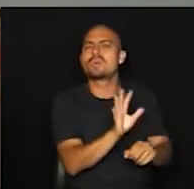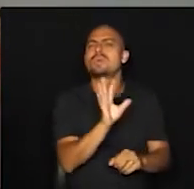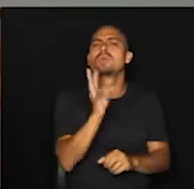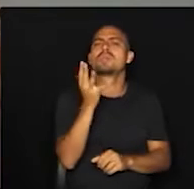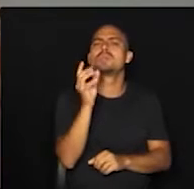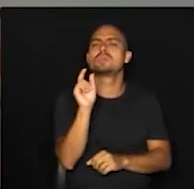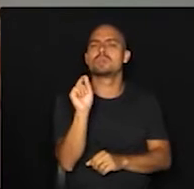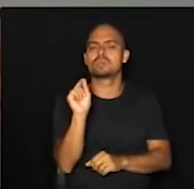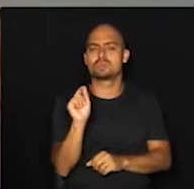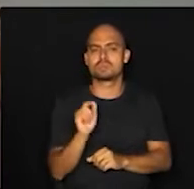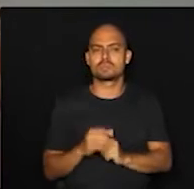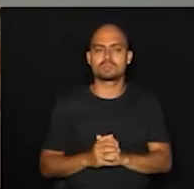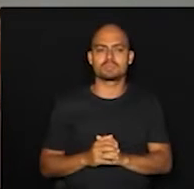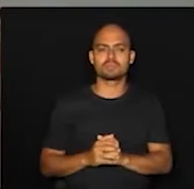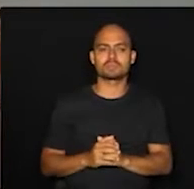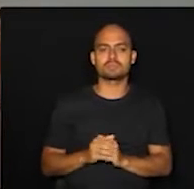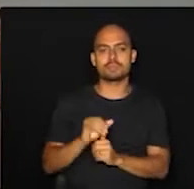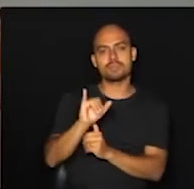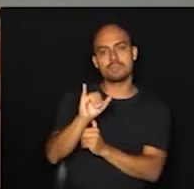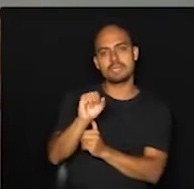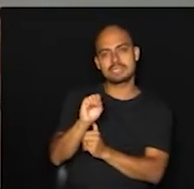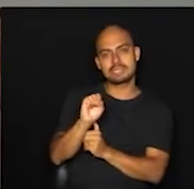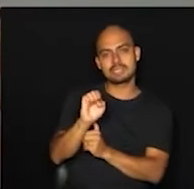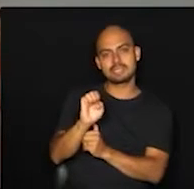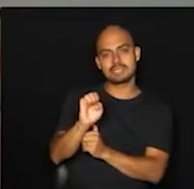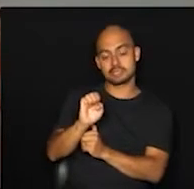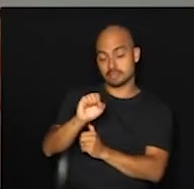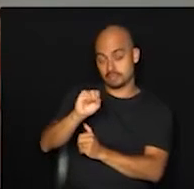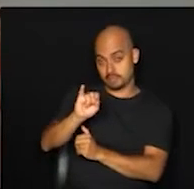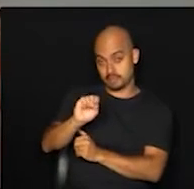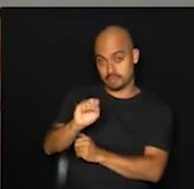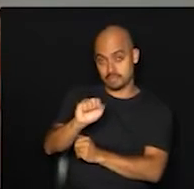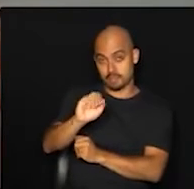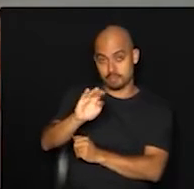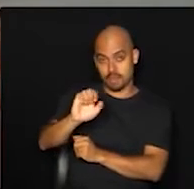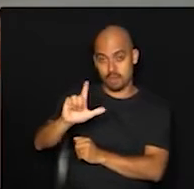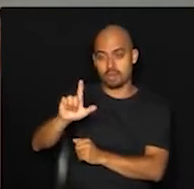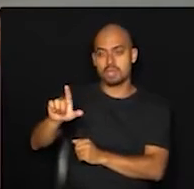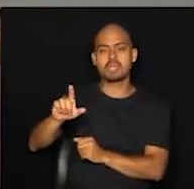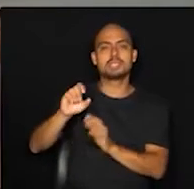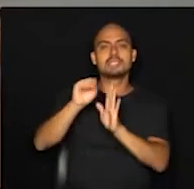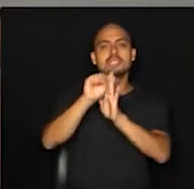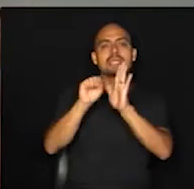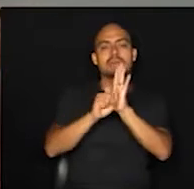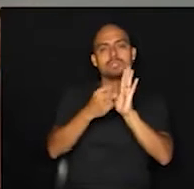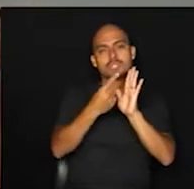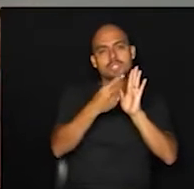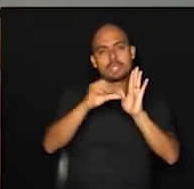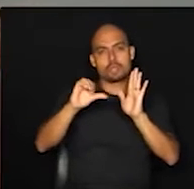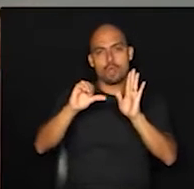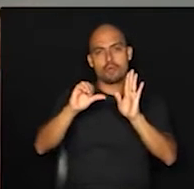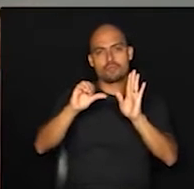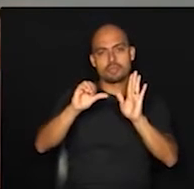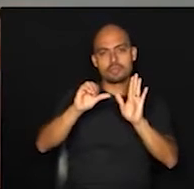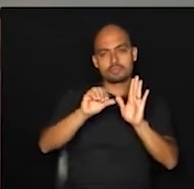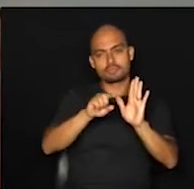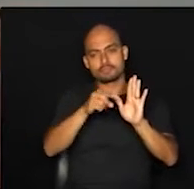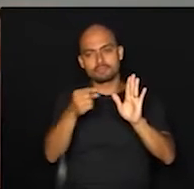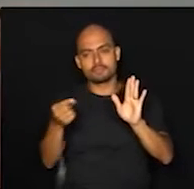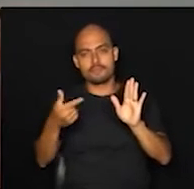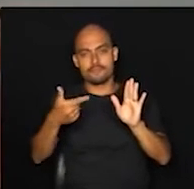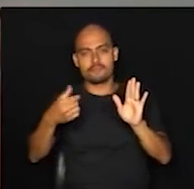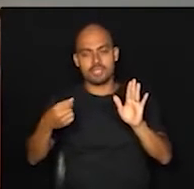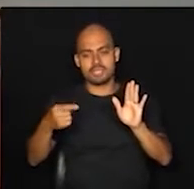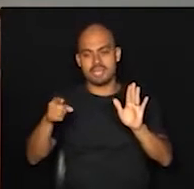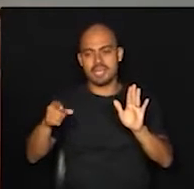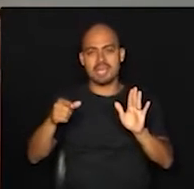história? Dona Isabel, ela ia reinar na transição do século XIX para o XX. E ela não era feminista, em nenhuma